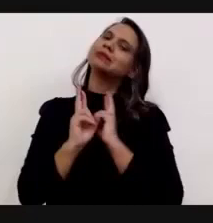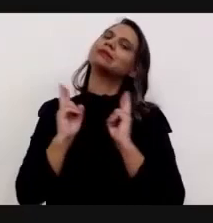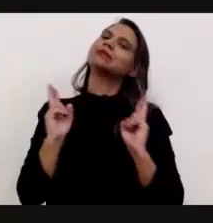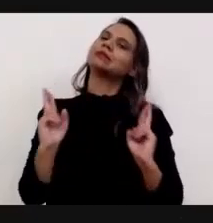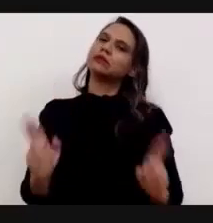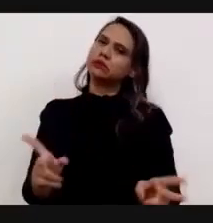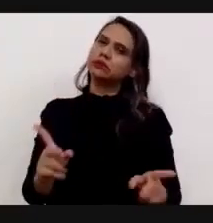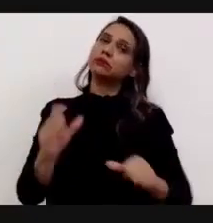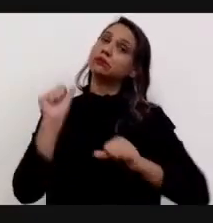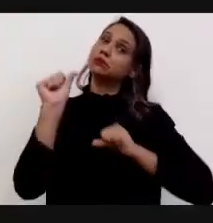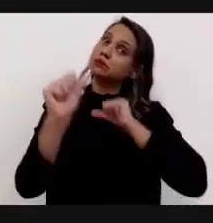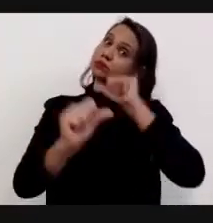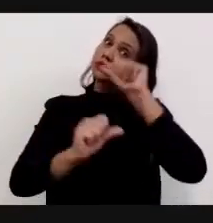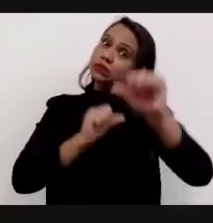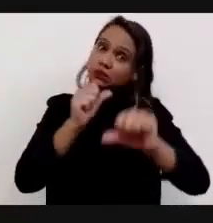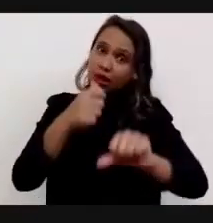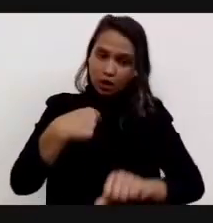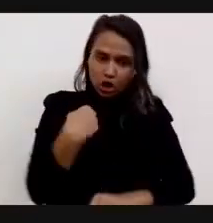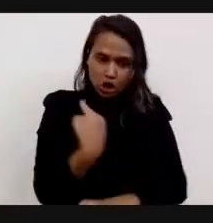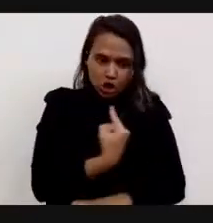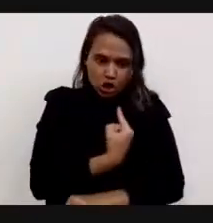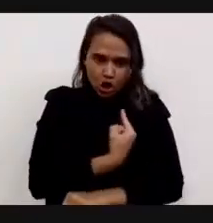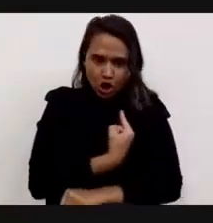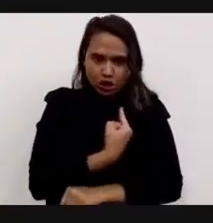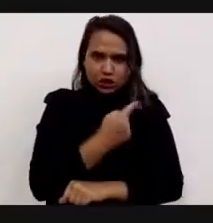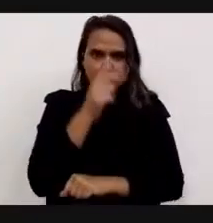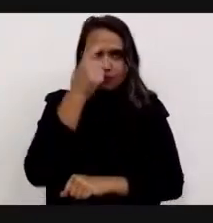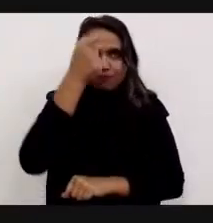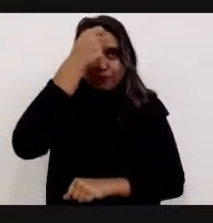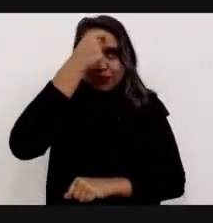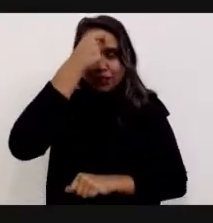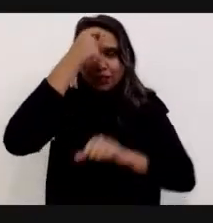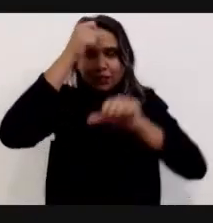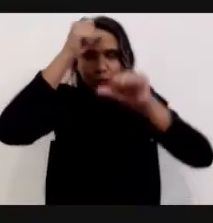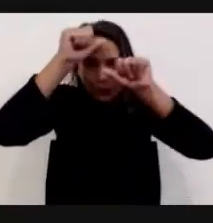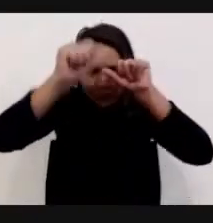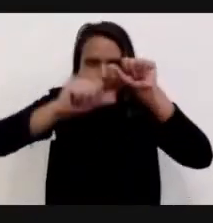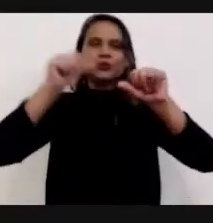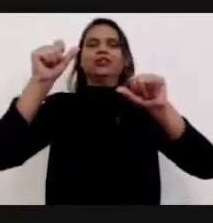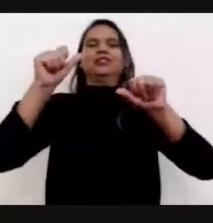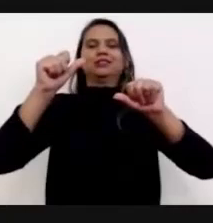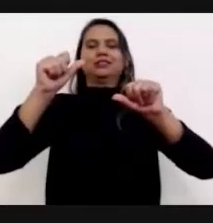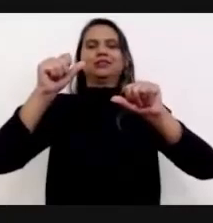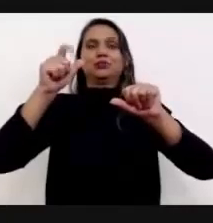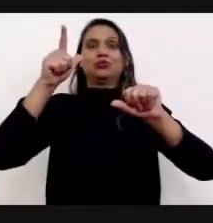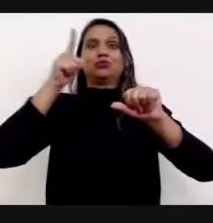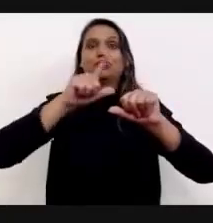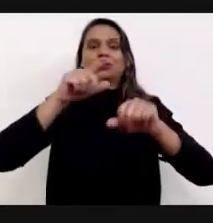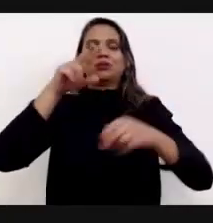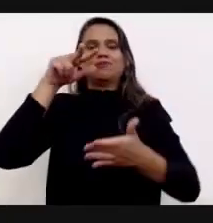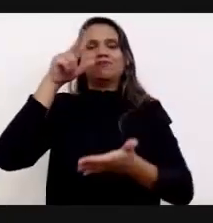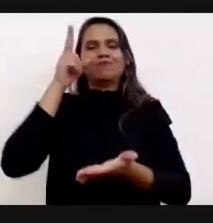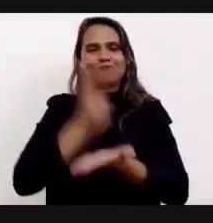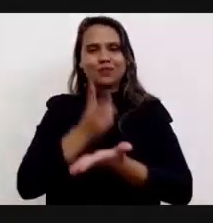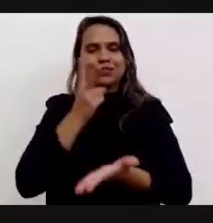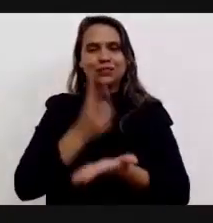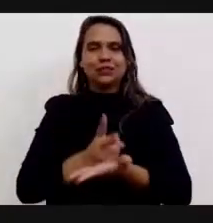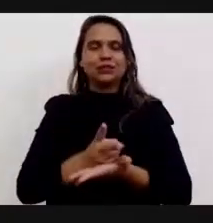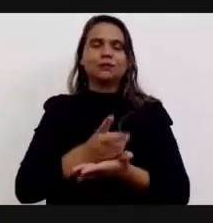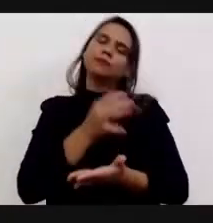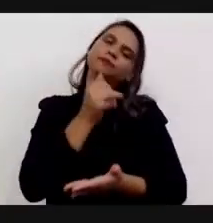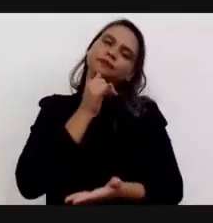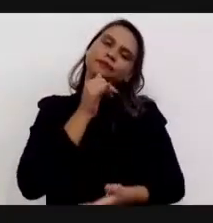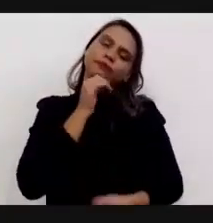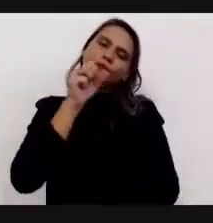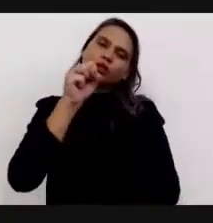transformação até na nossa mentalidade para conseguir permanecer mesmo. Porque o próprio parlamentar, o Sérgio